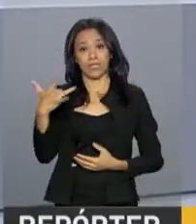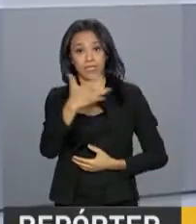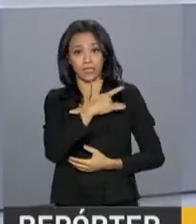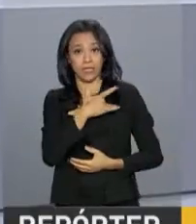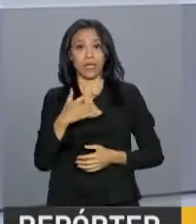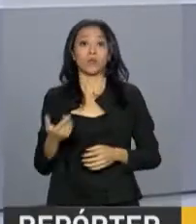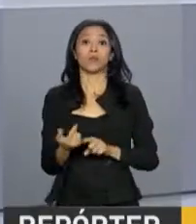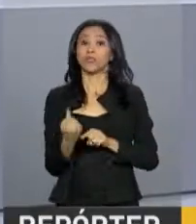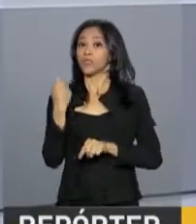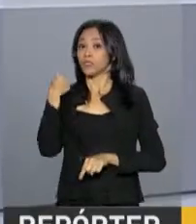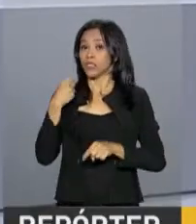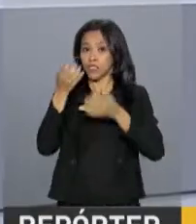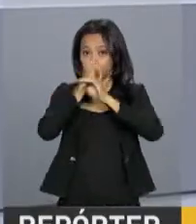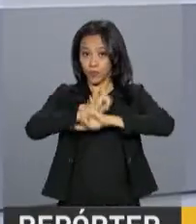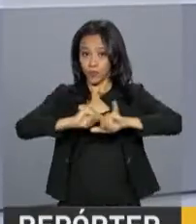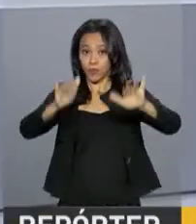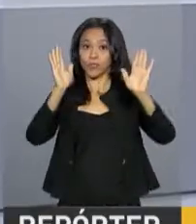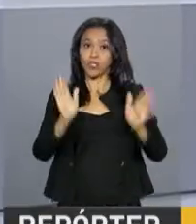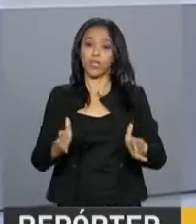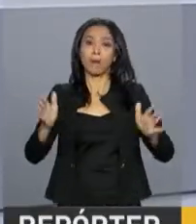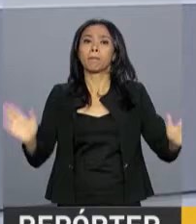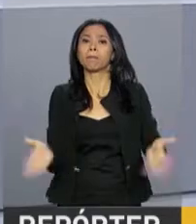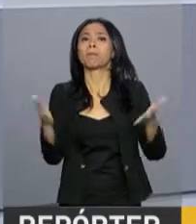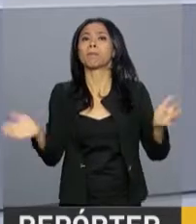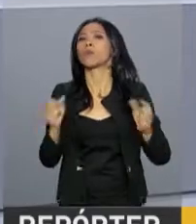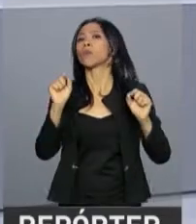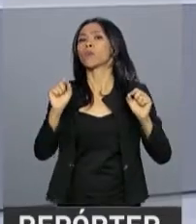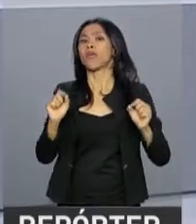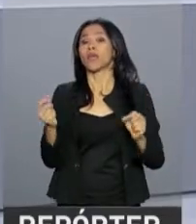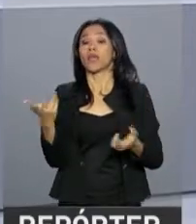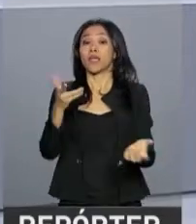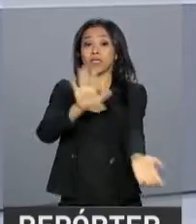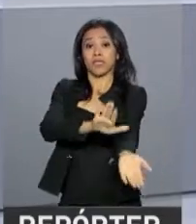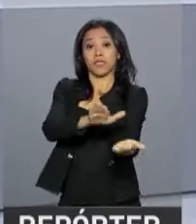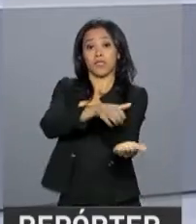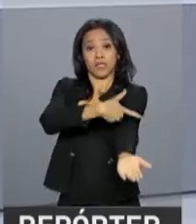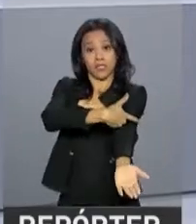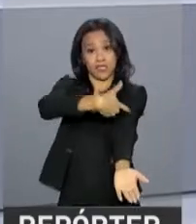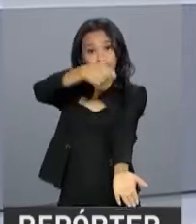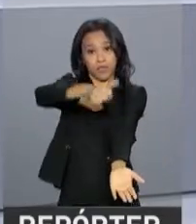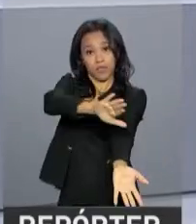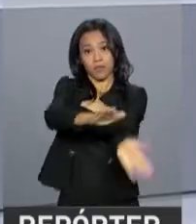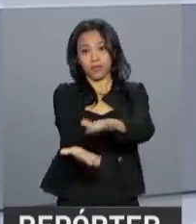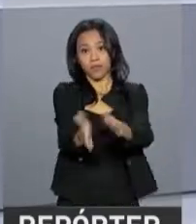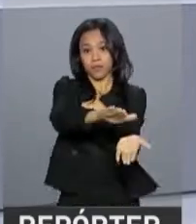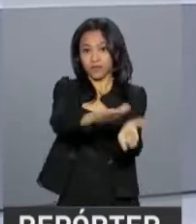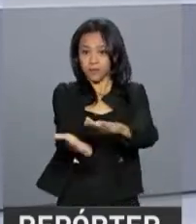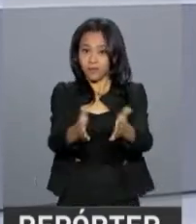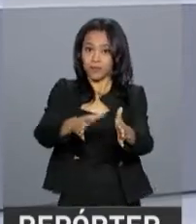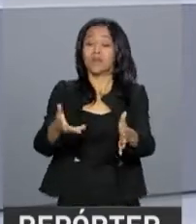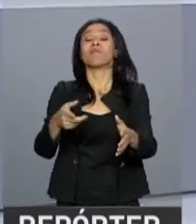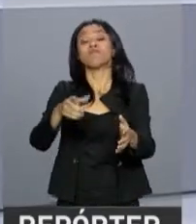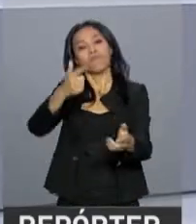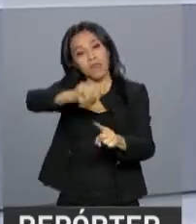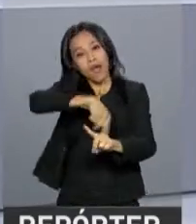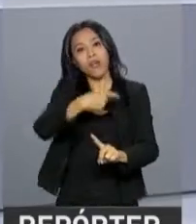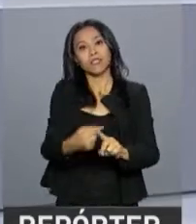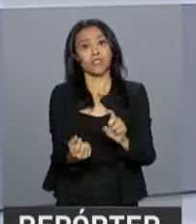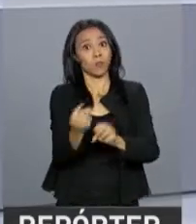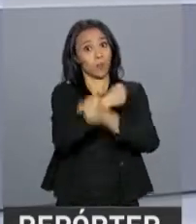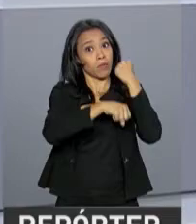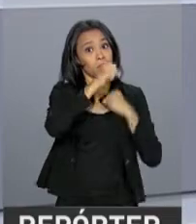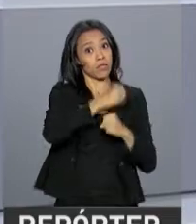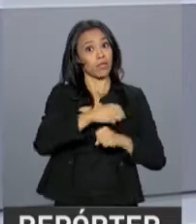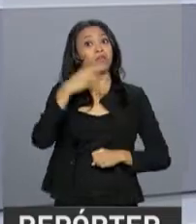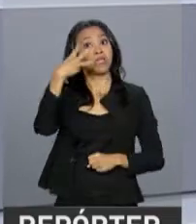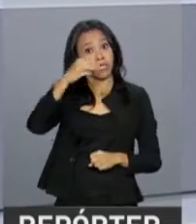lançou mais uma campanha para incentivar a doação de sangue a meta é ampliar o número de doadores que no ano passado chegou a 3 milhões